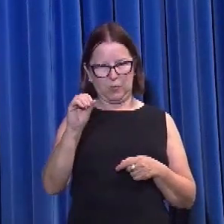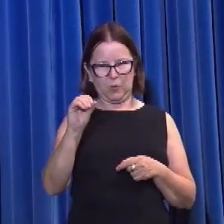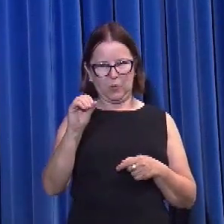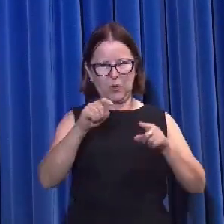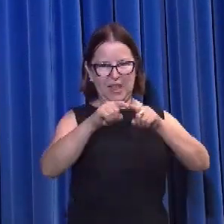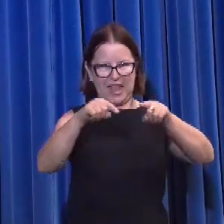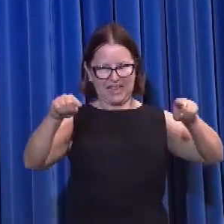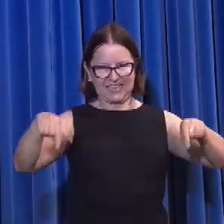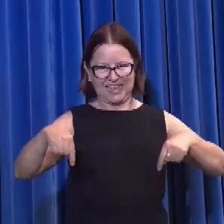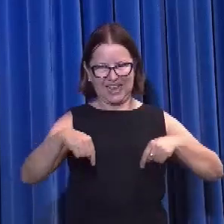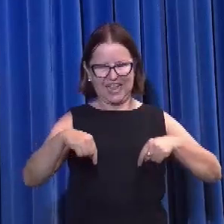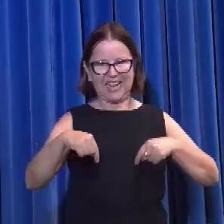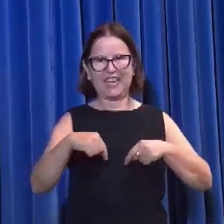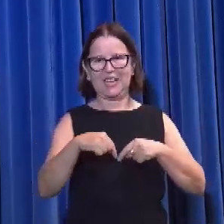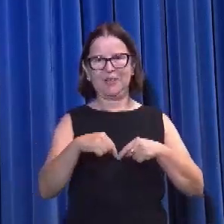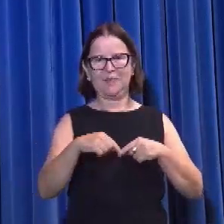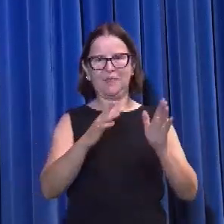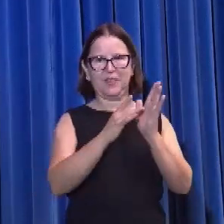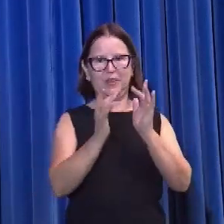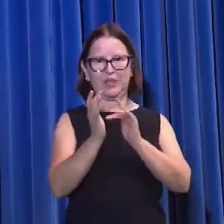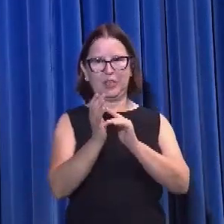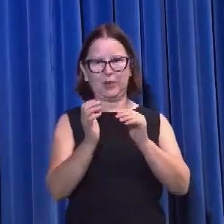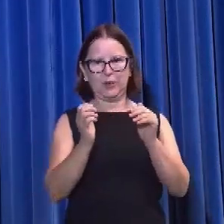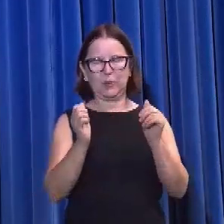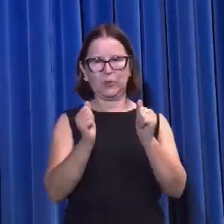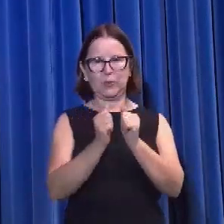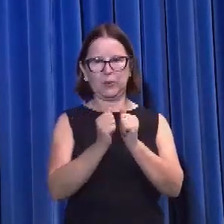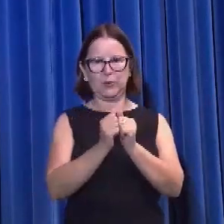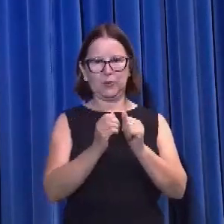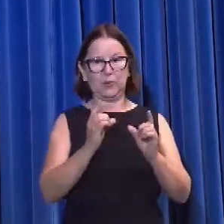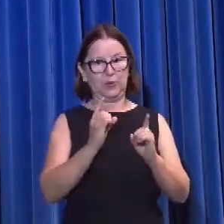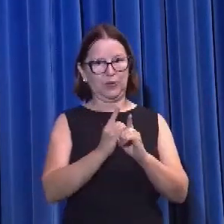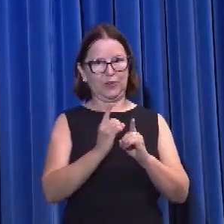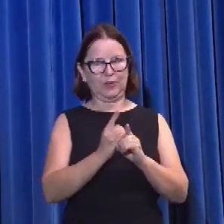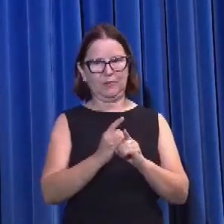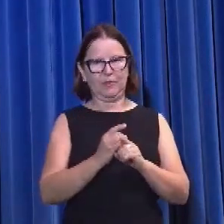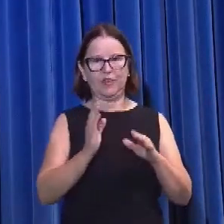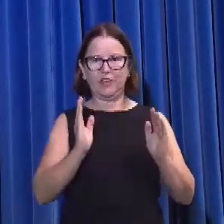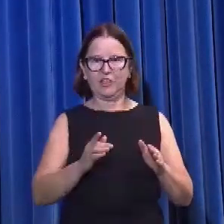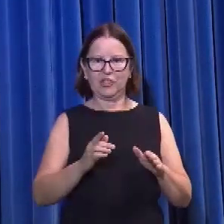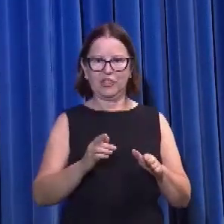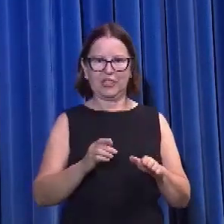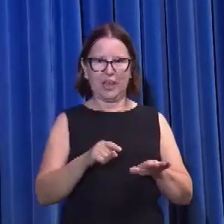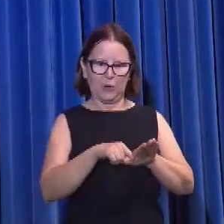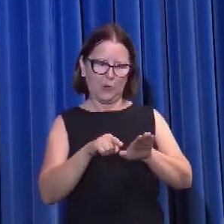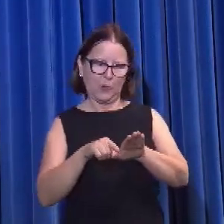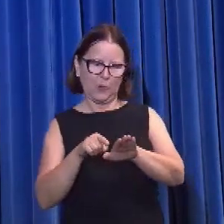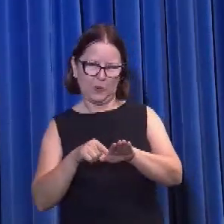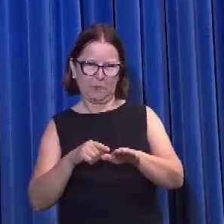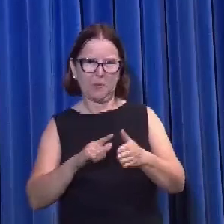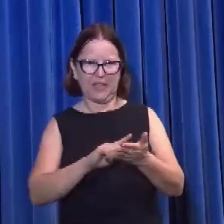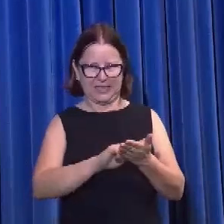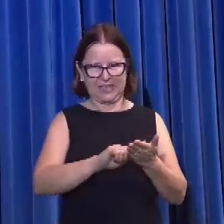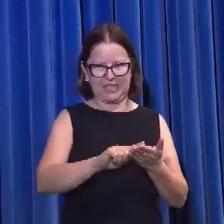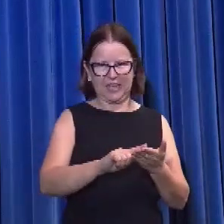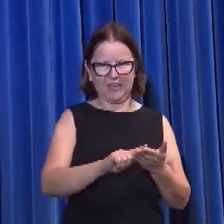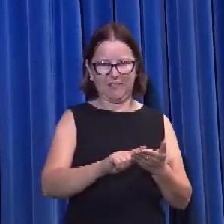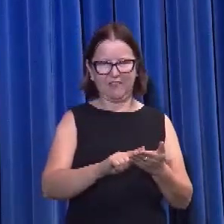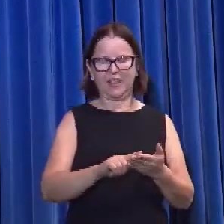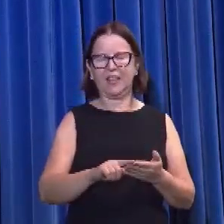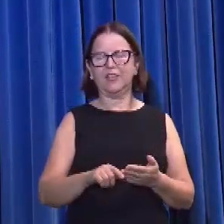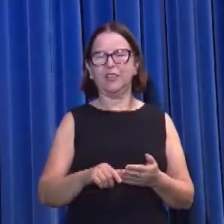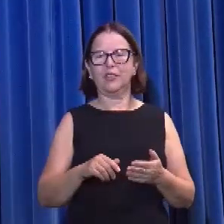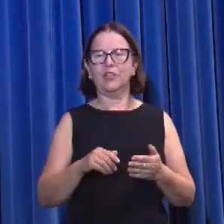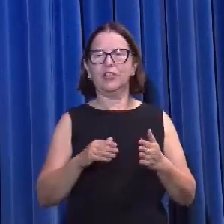cenáculo. Tinham ceiado juntos, tinha lavado os pés dos apóstolos, tinha tinha conversado com eles,